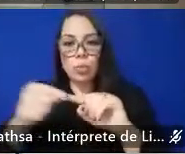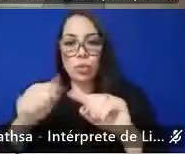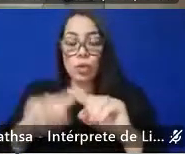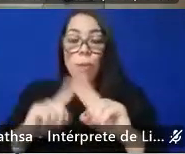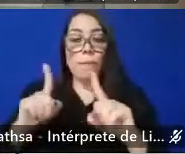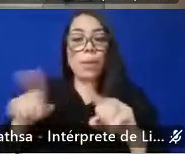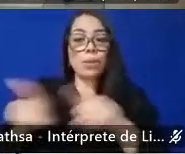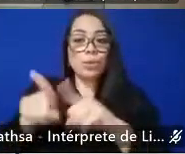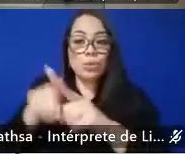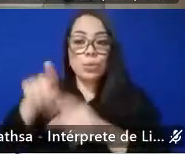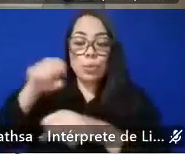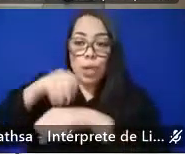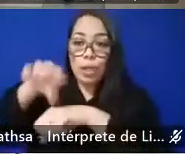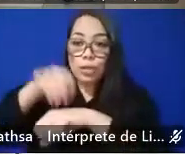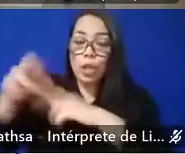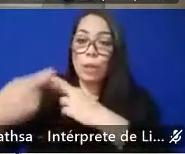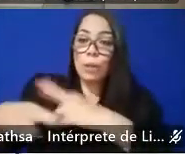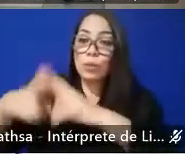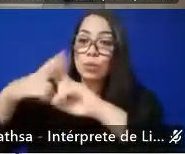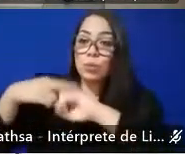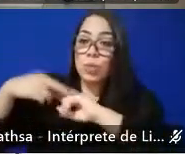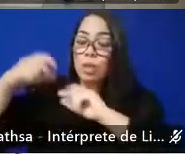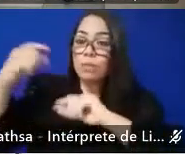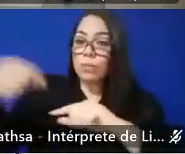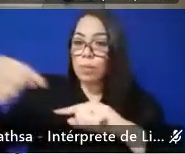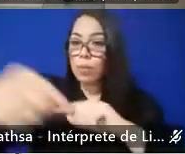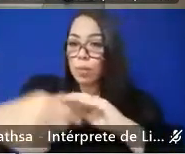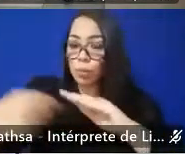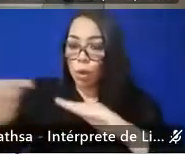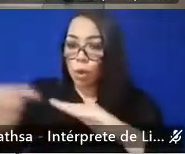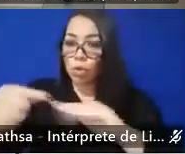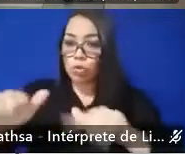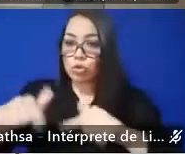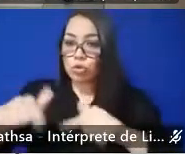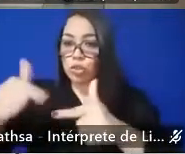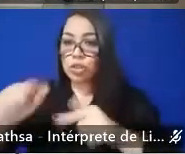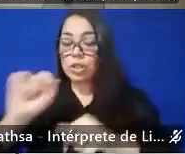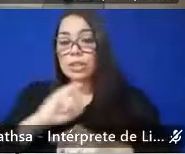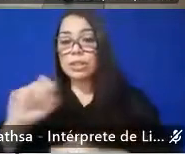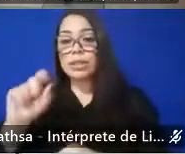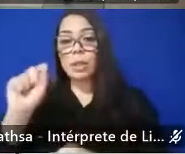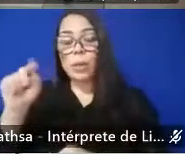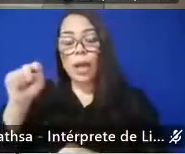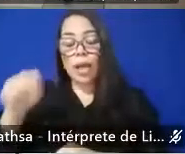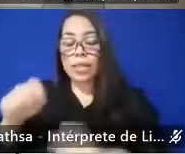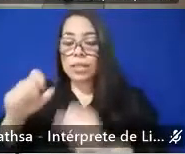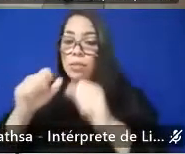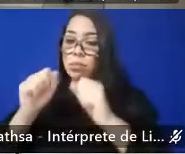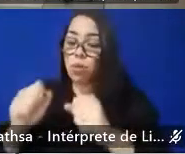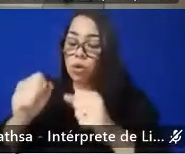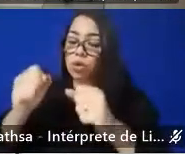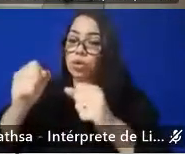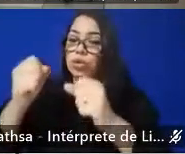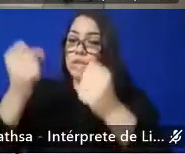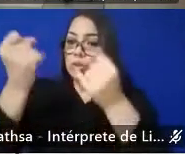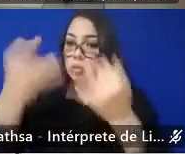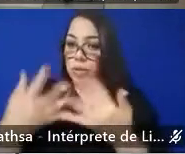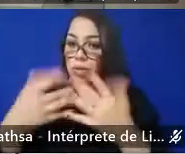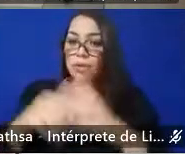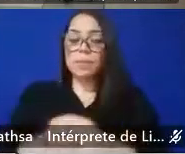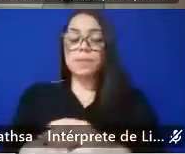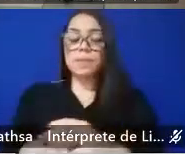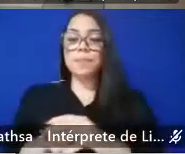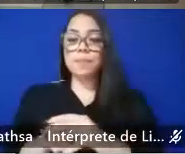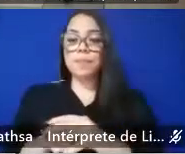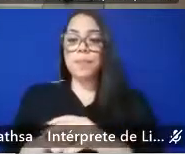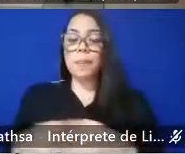A responsabilização funcional nas hipóteses em que estas se justificar responsável